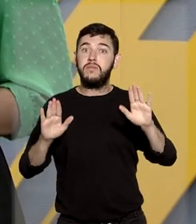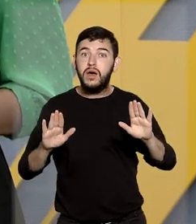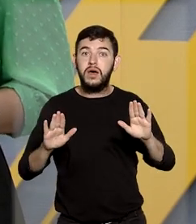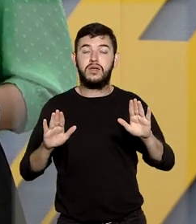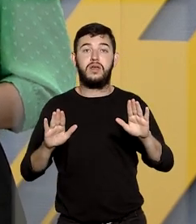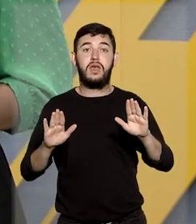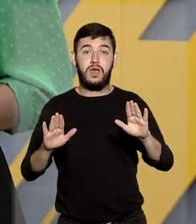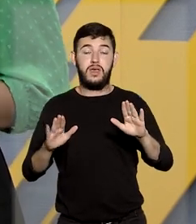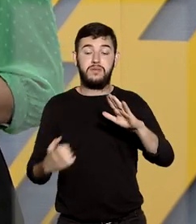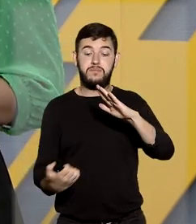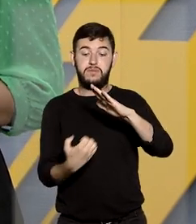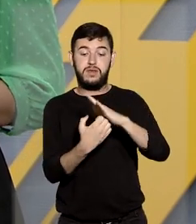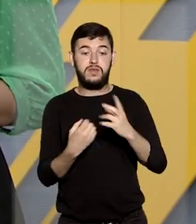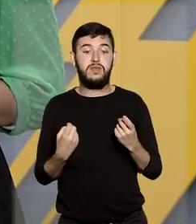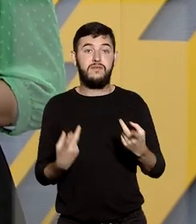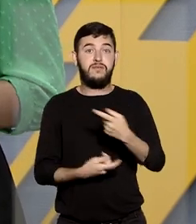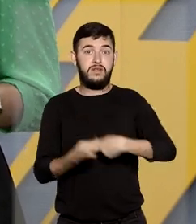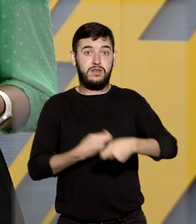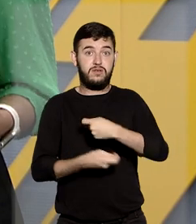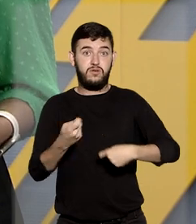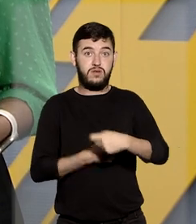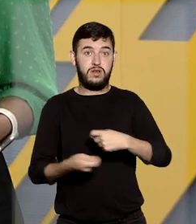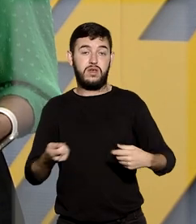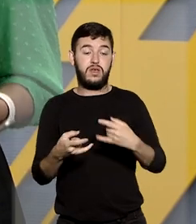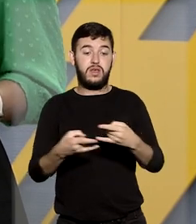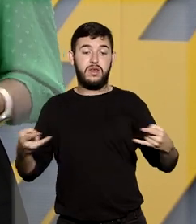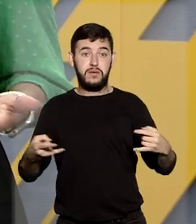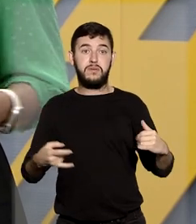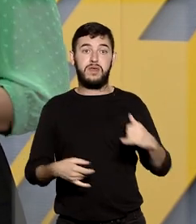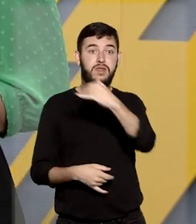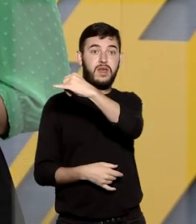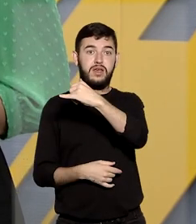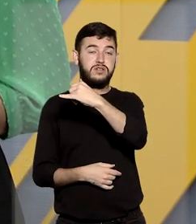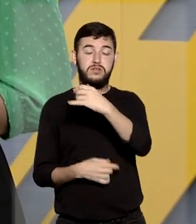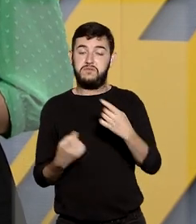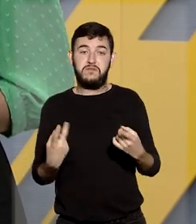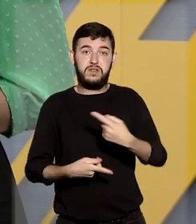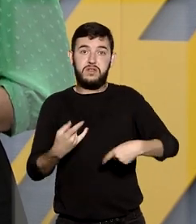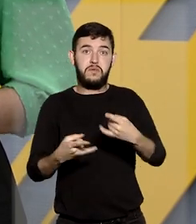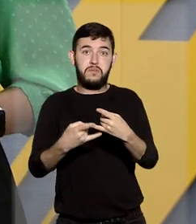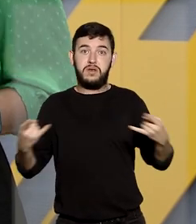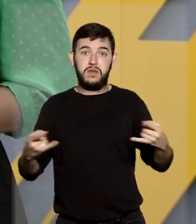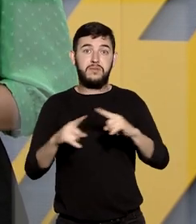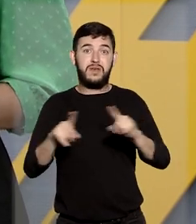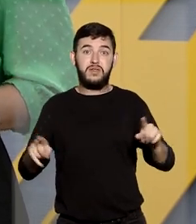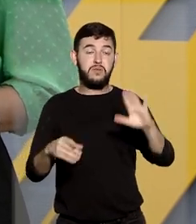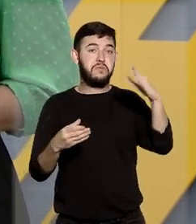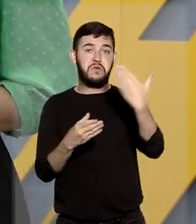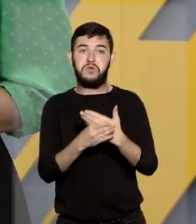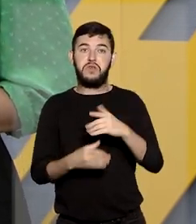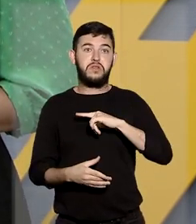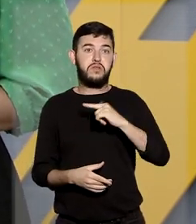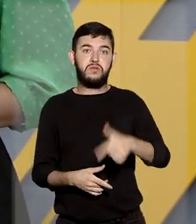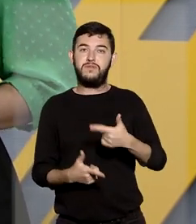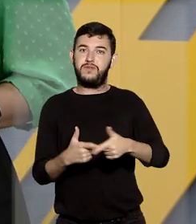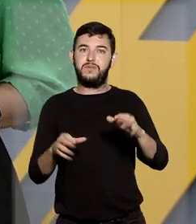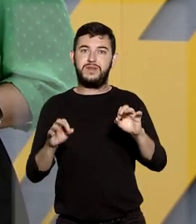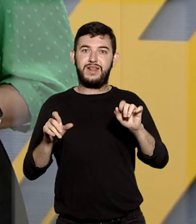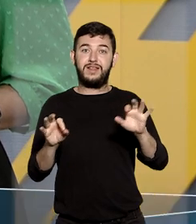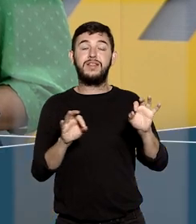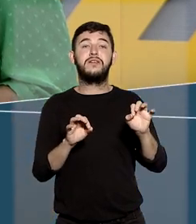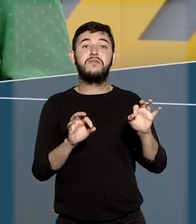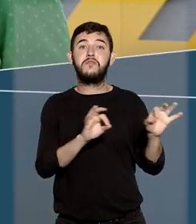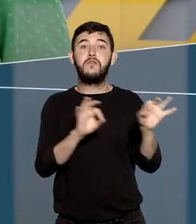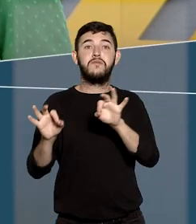da vendedora da passagem se esgota no ato da venda, que, no caso julgado, não teve problema algum. Você